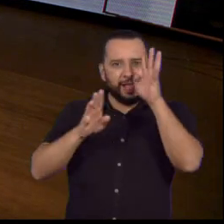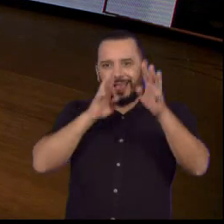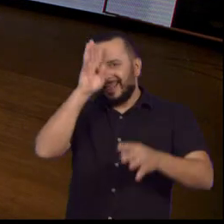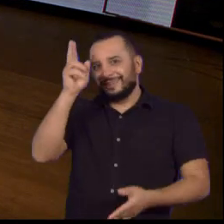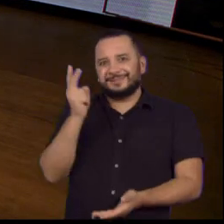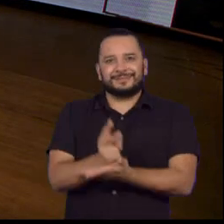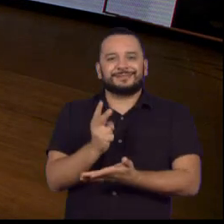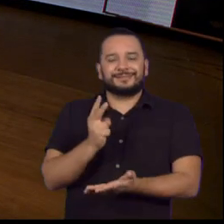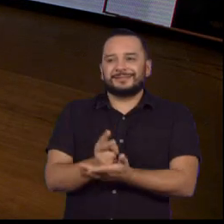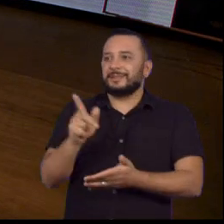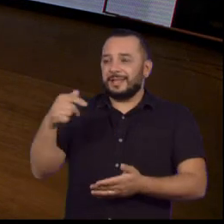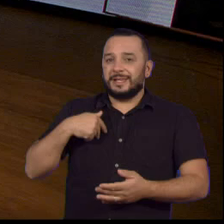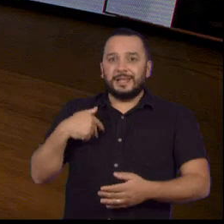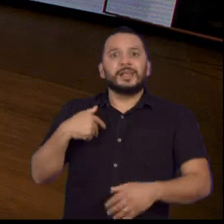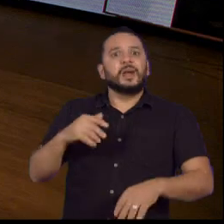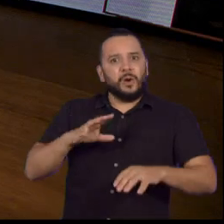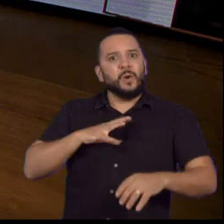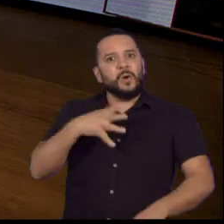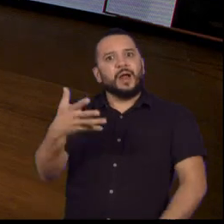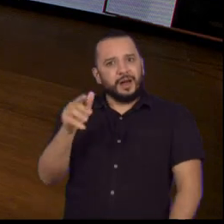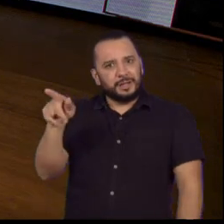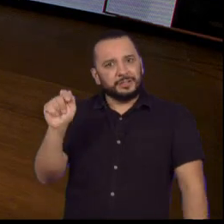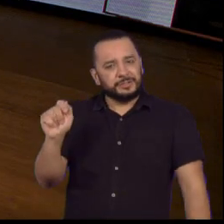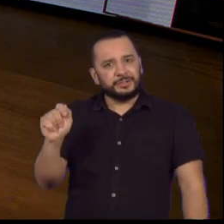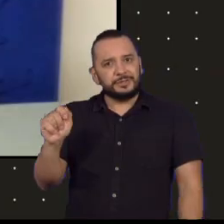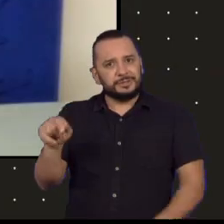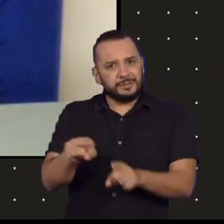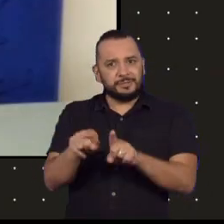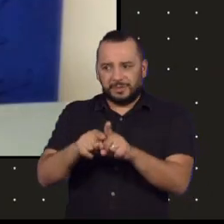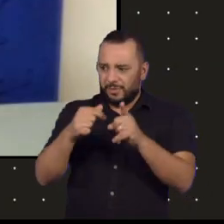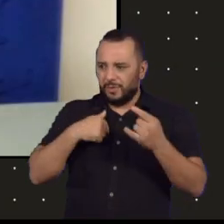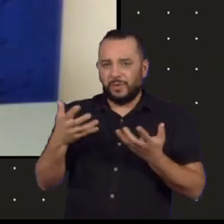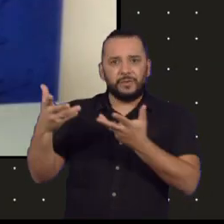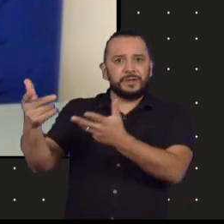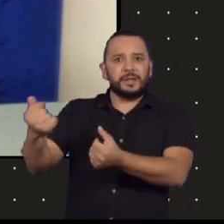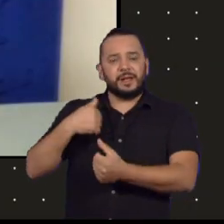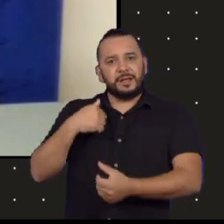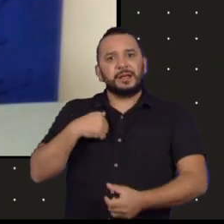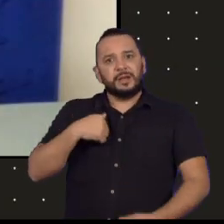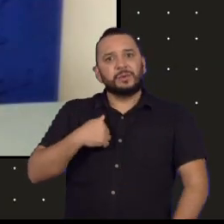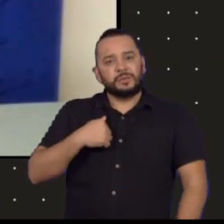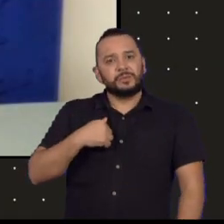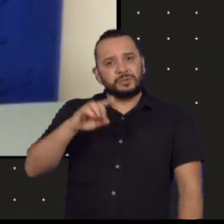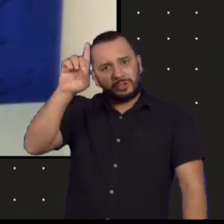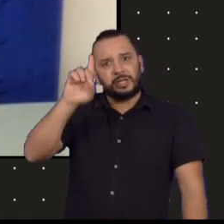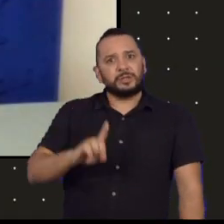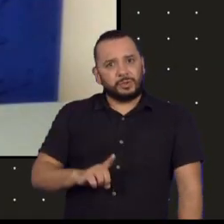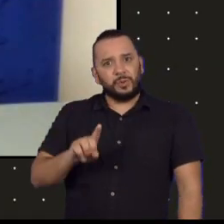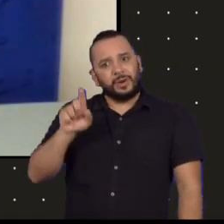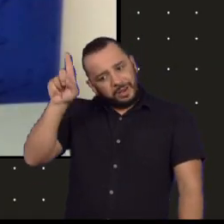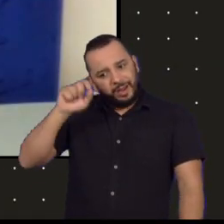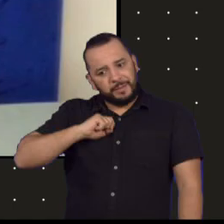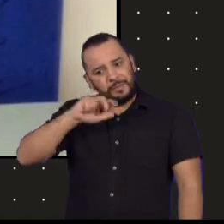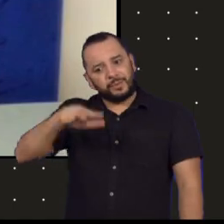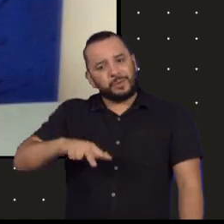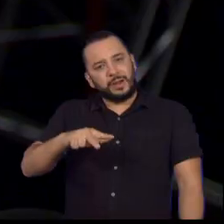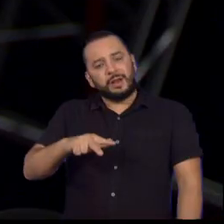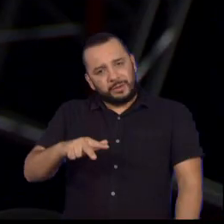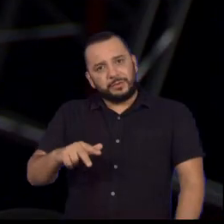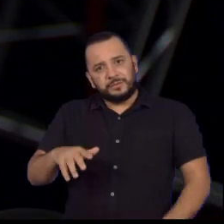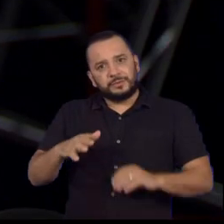E este atrevimento, também atrevido de me convidar para dirigir um Fernando Pessoa em Portugal. É atrevido também.